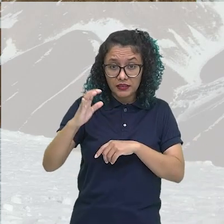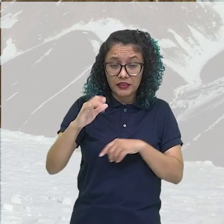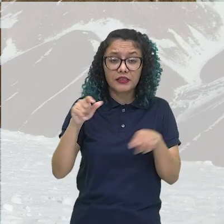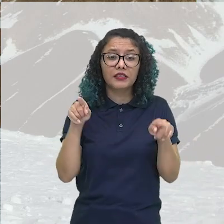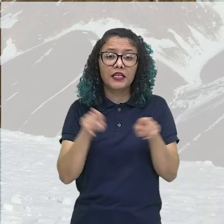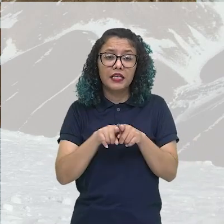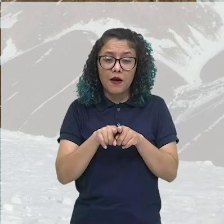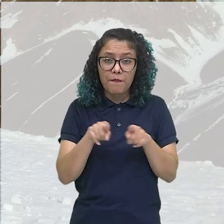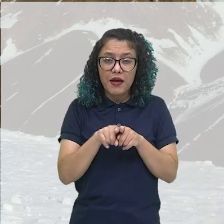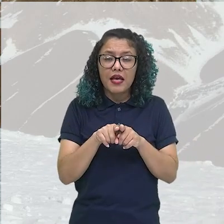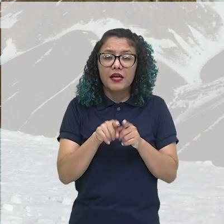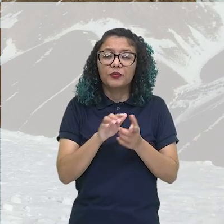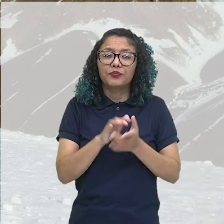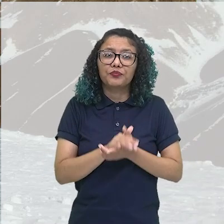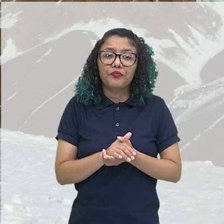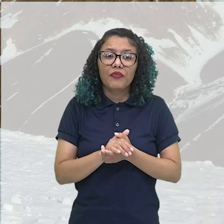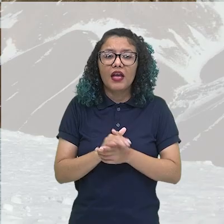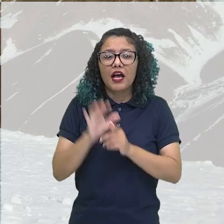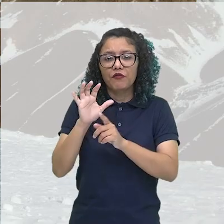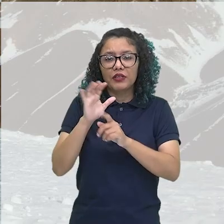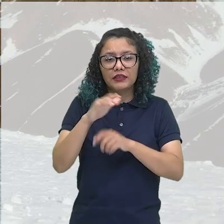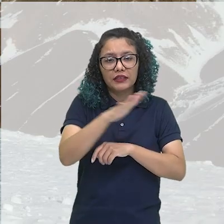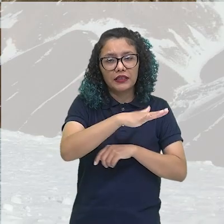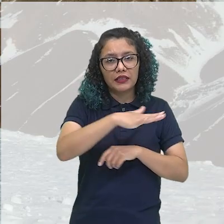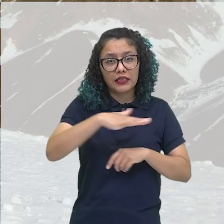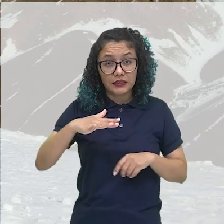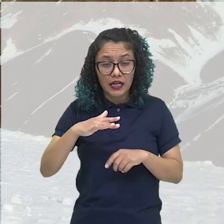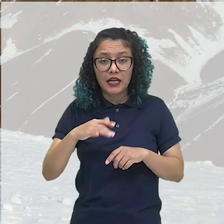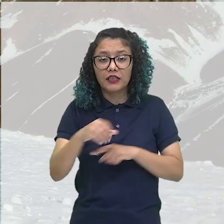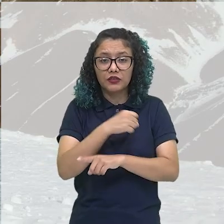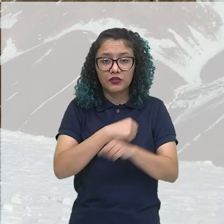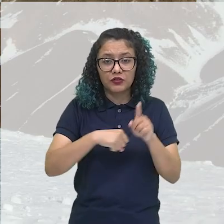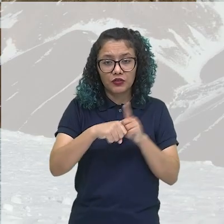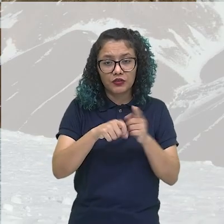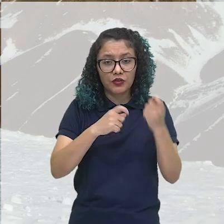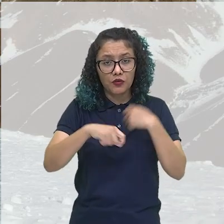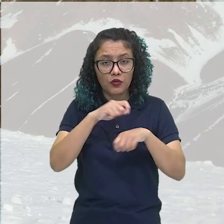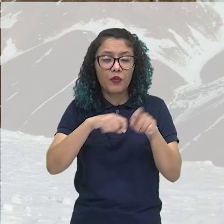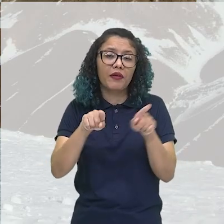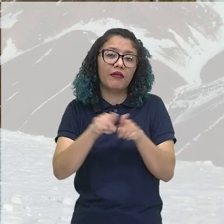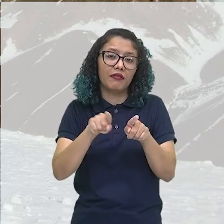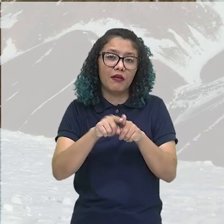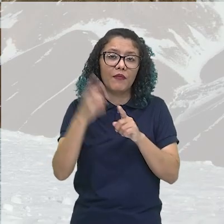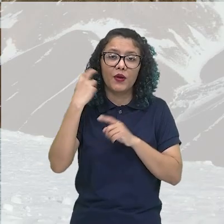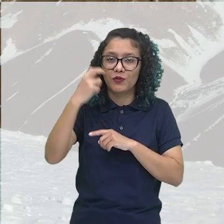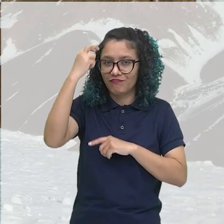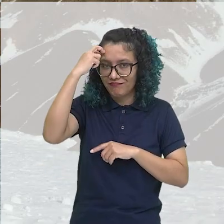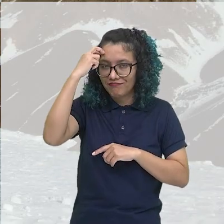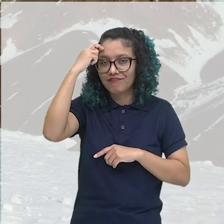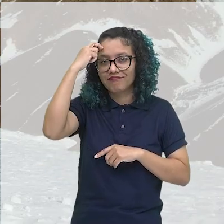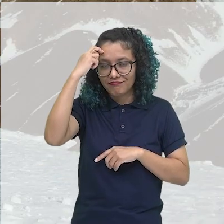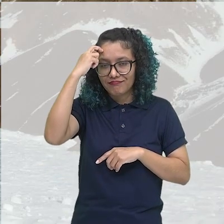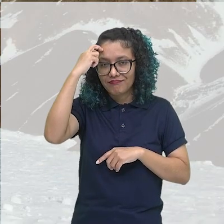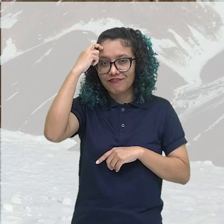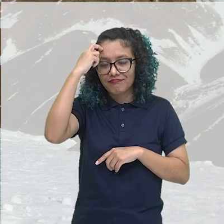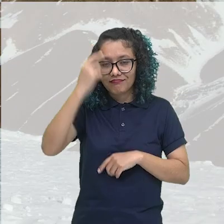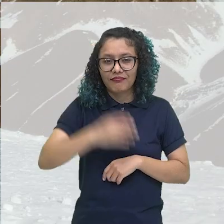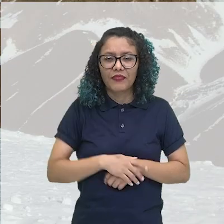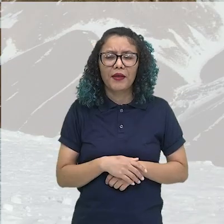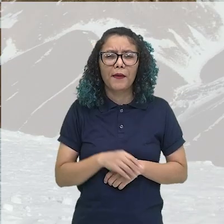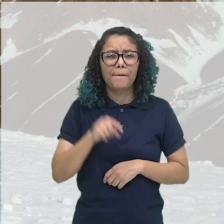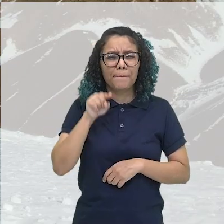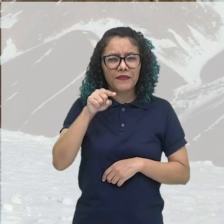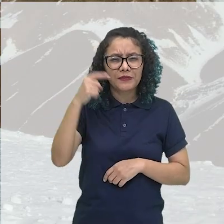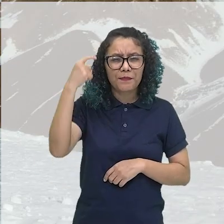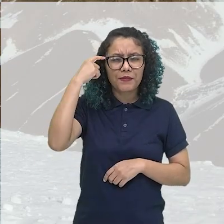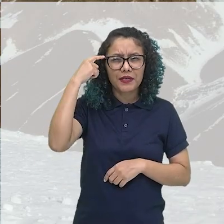bem como sua influência nos setores socioeconômicos e culturais. Imagine vocês como